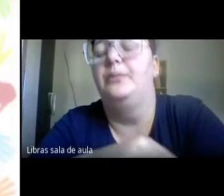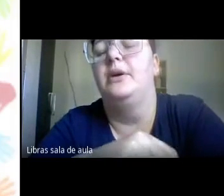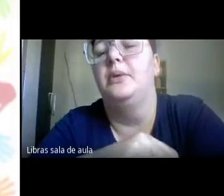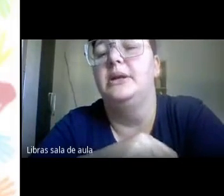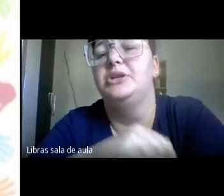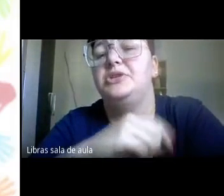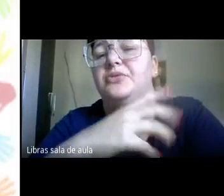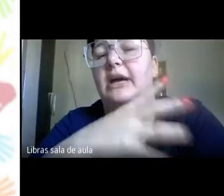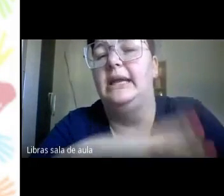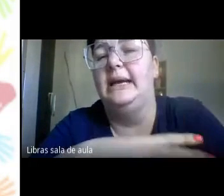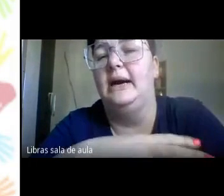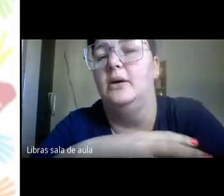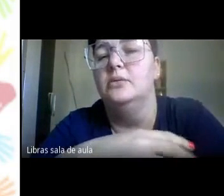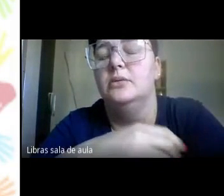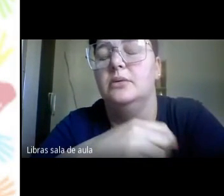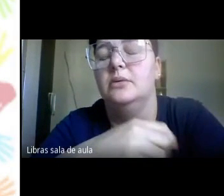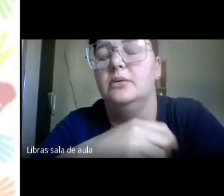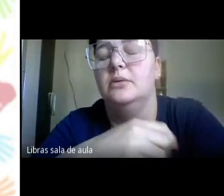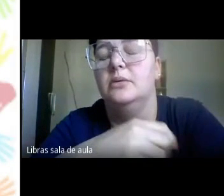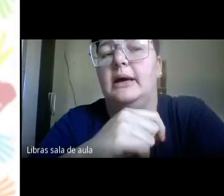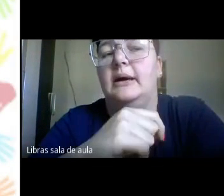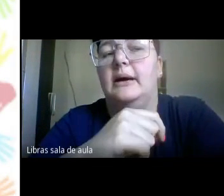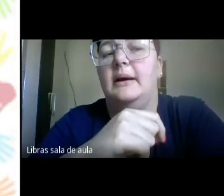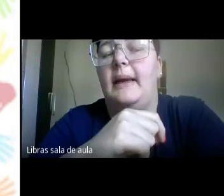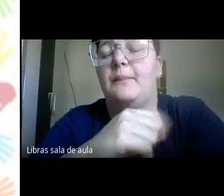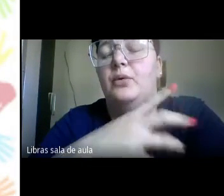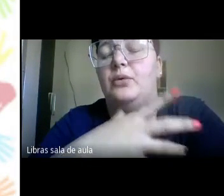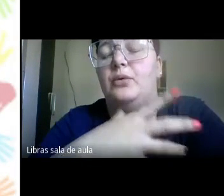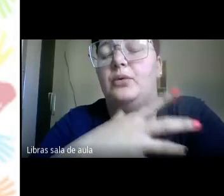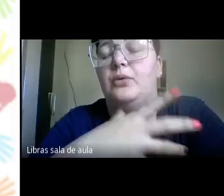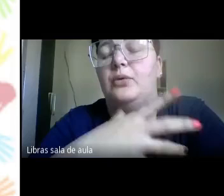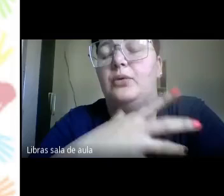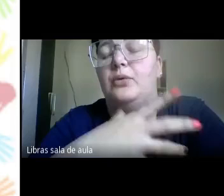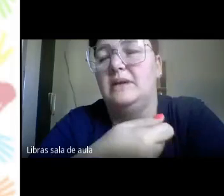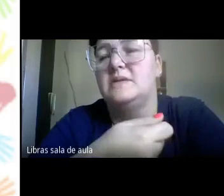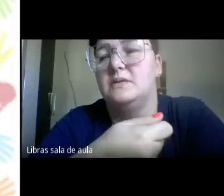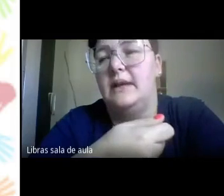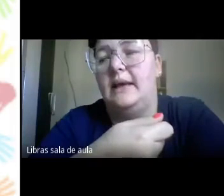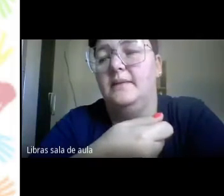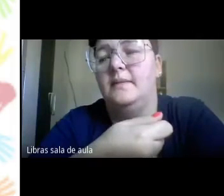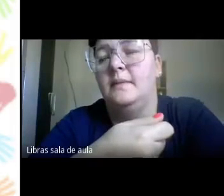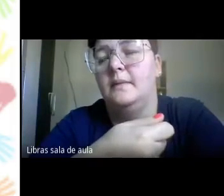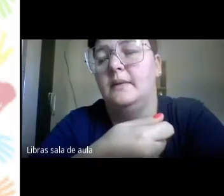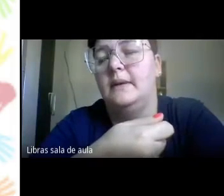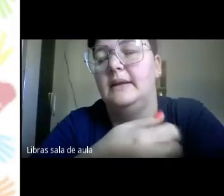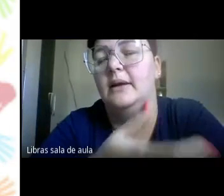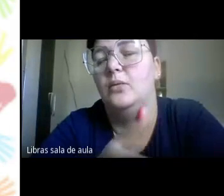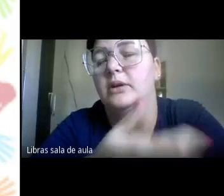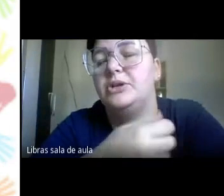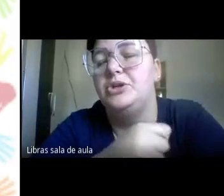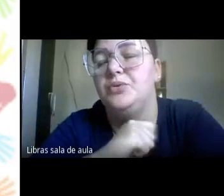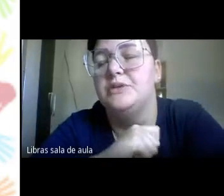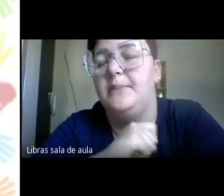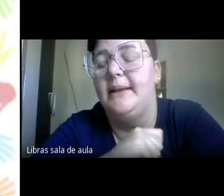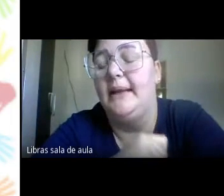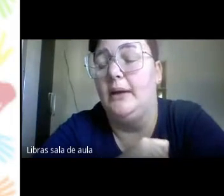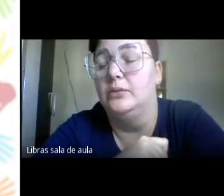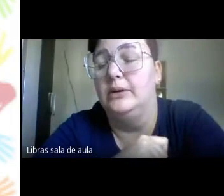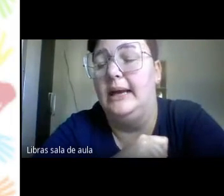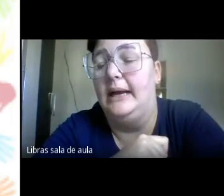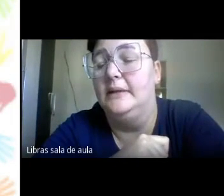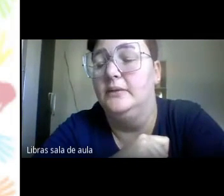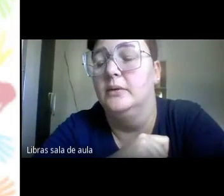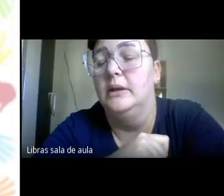ali, porque quando a gente fala em cálculo, é muito abstrato isso, né? Então, quando a gente usa o